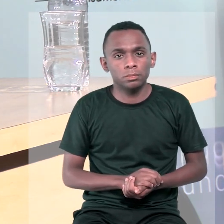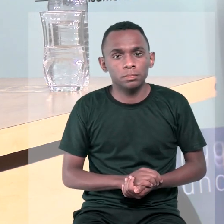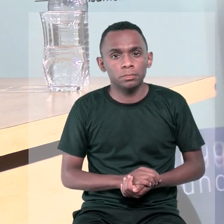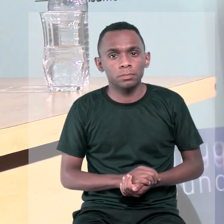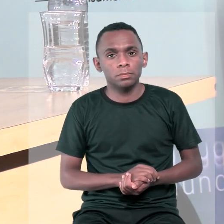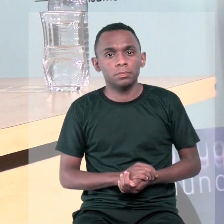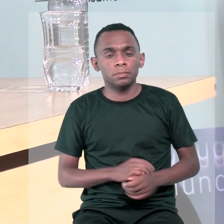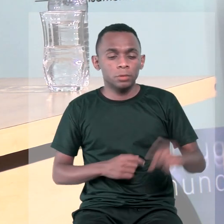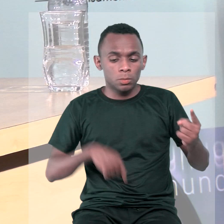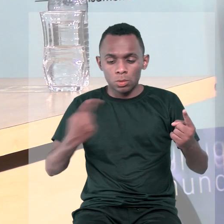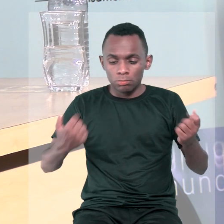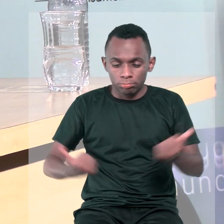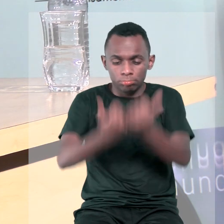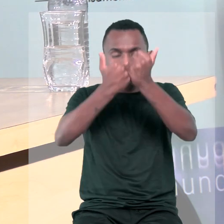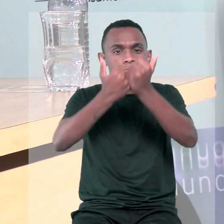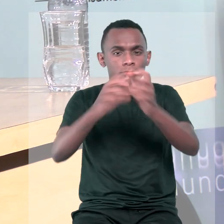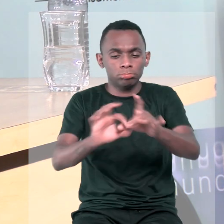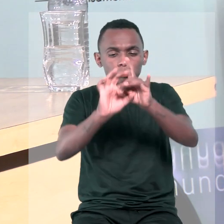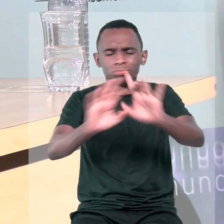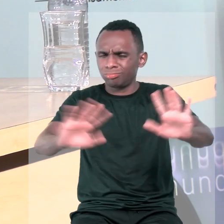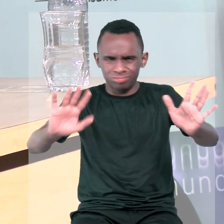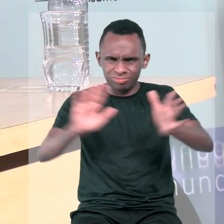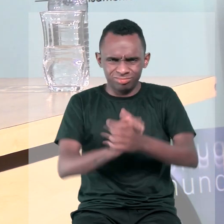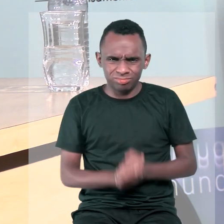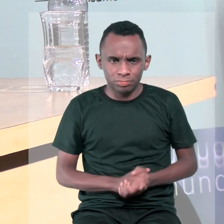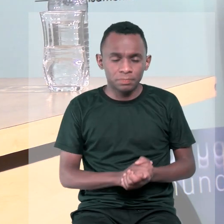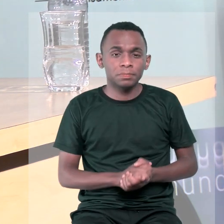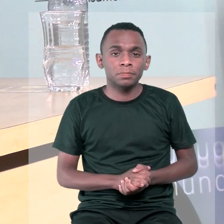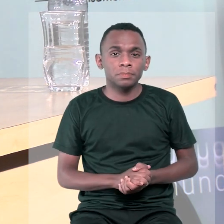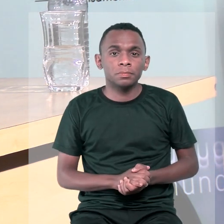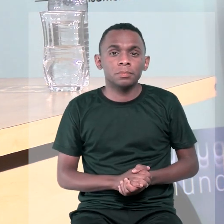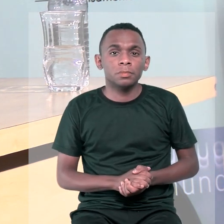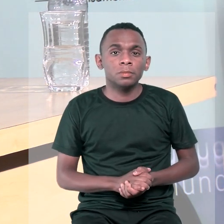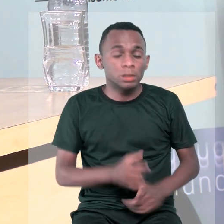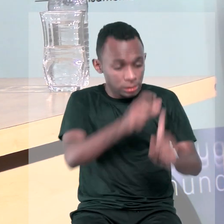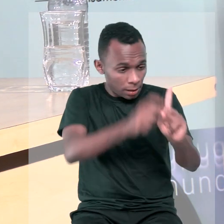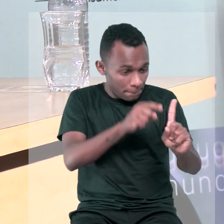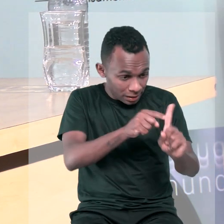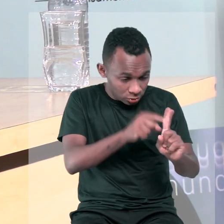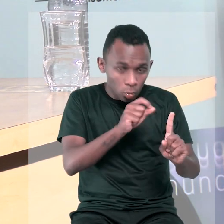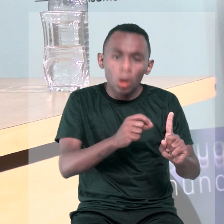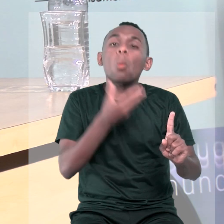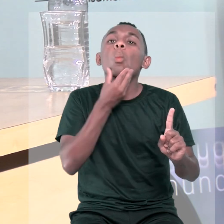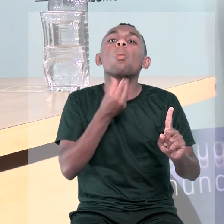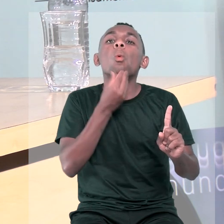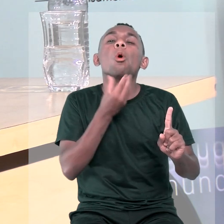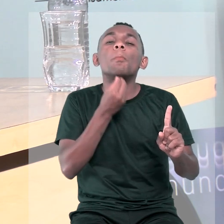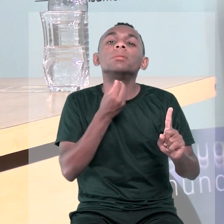foi um excelente organizador no que concernia a função que lhe era incumbida, não é? O